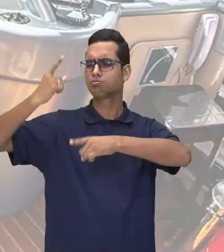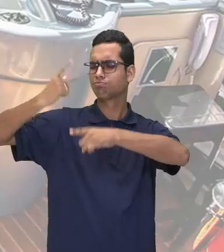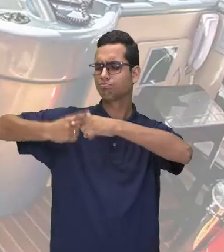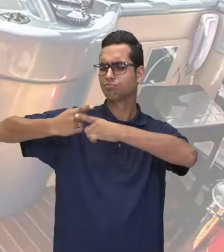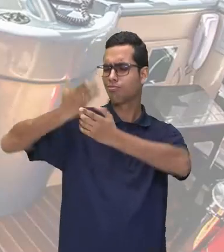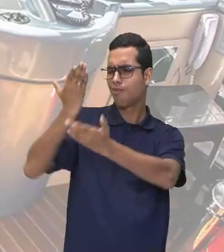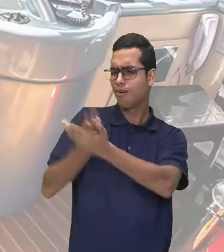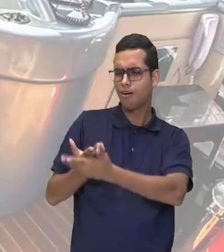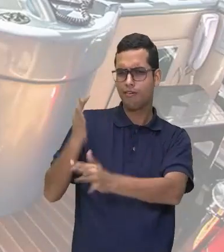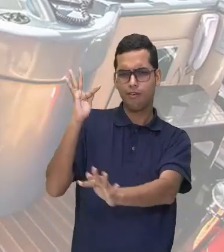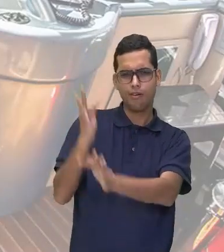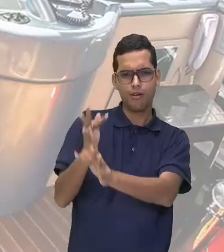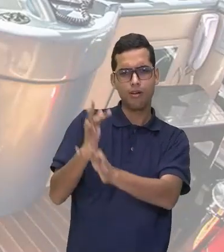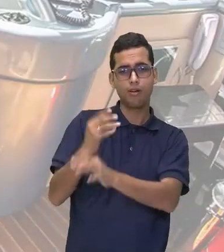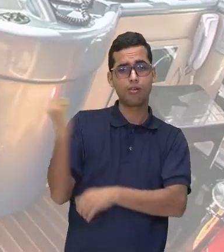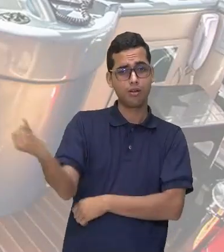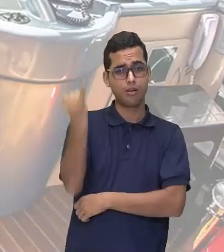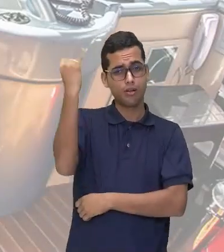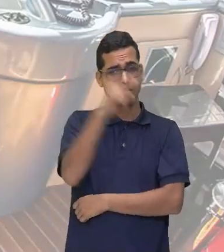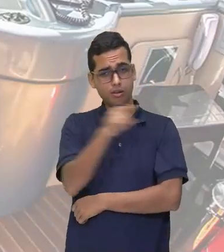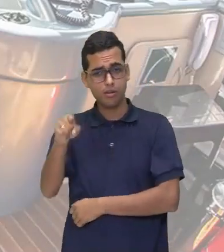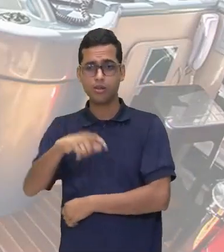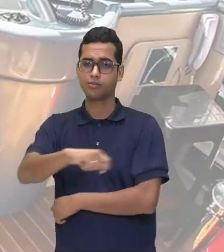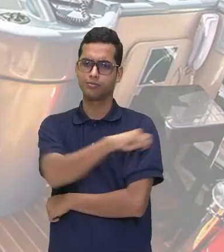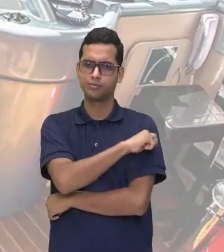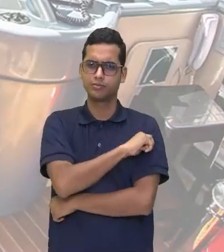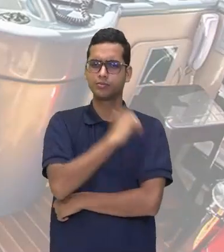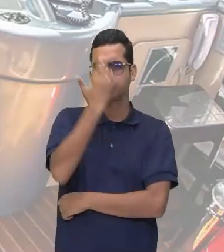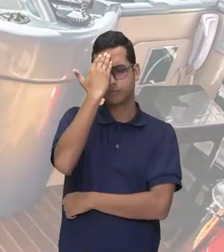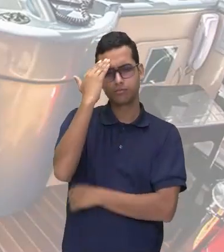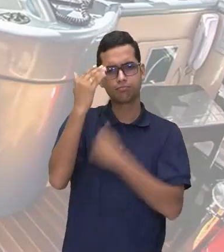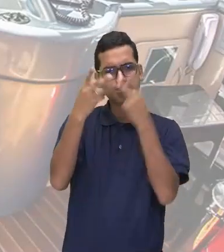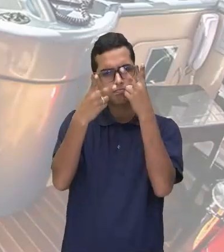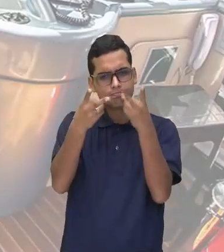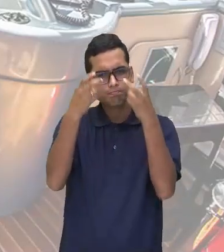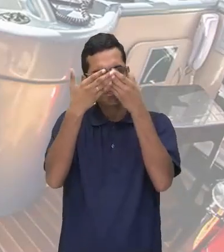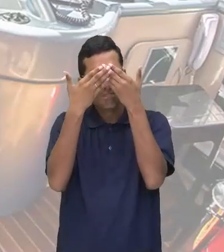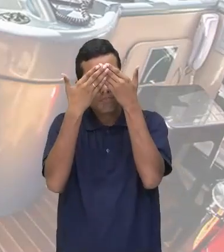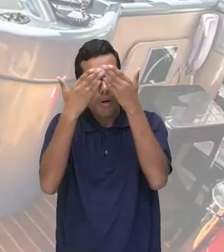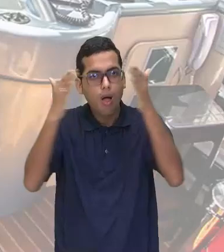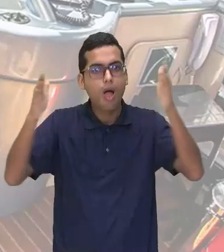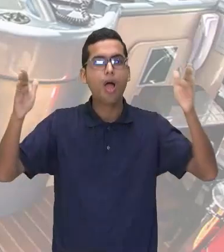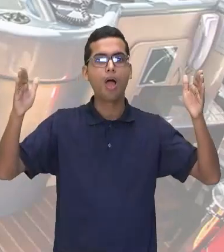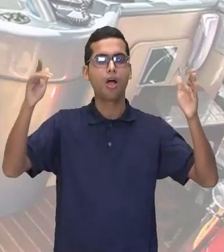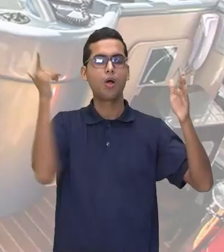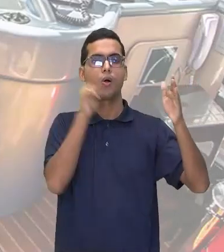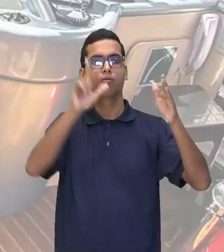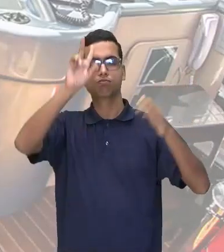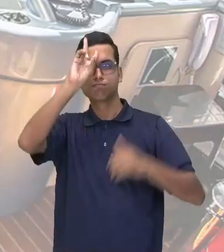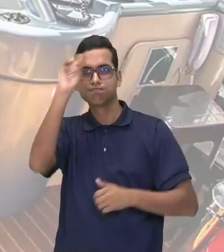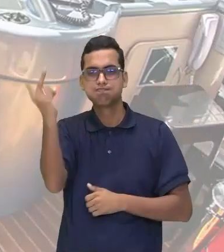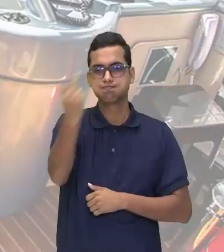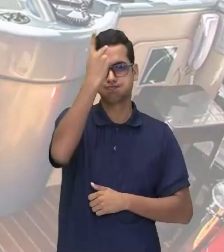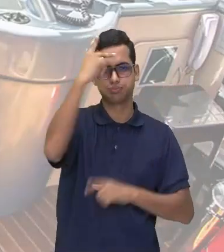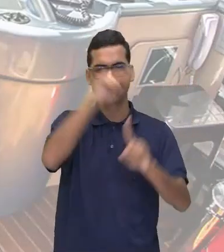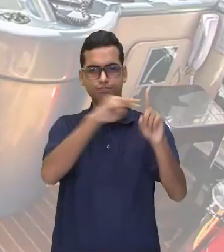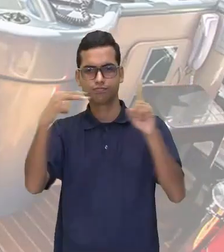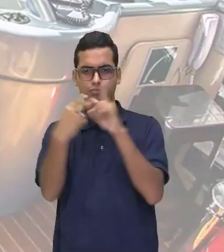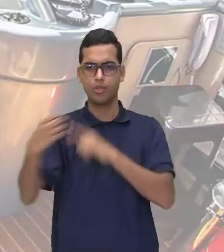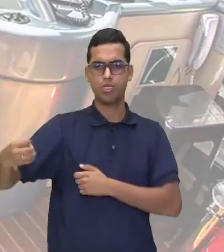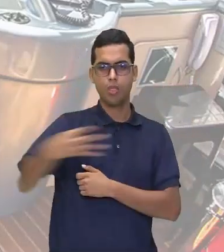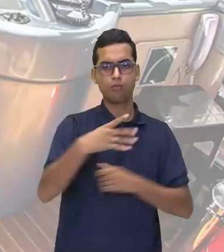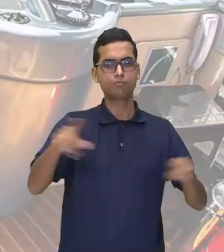muito importantes para você, estudante, começar a olhar a física de outro jeito. No celular,